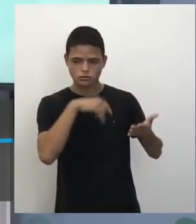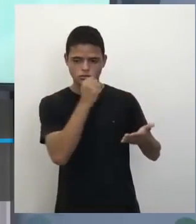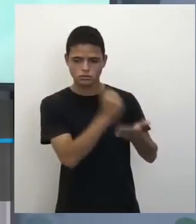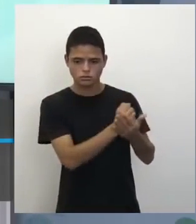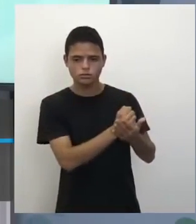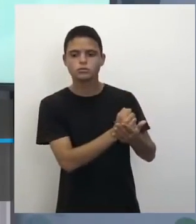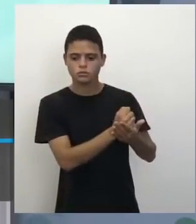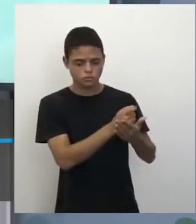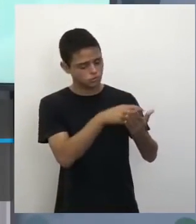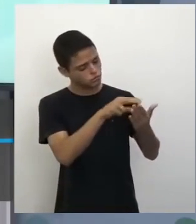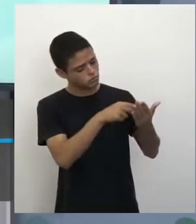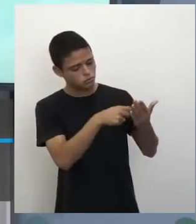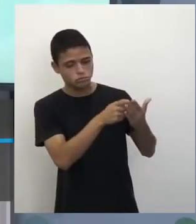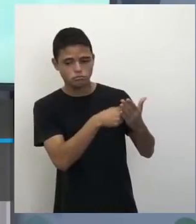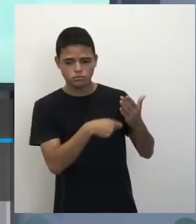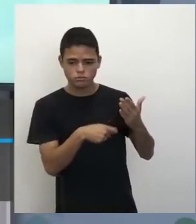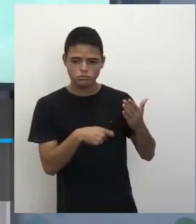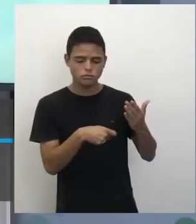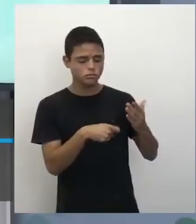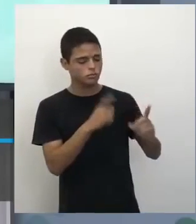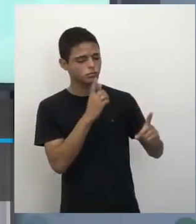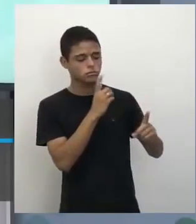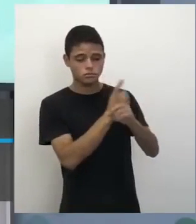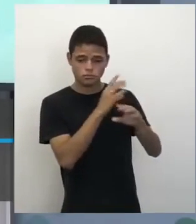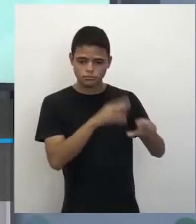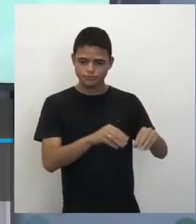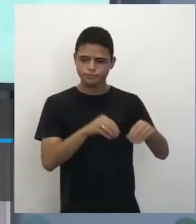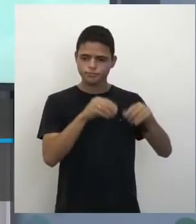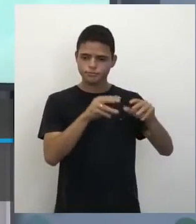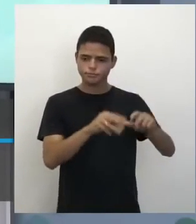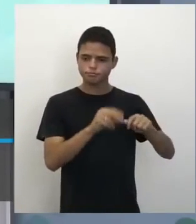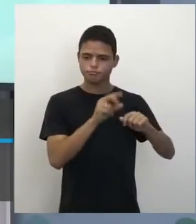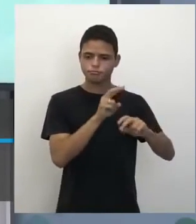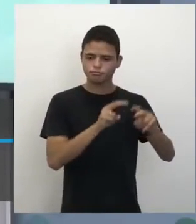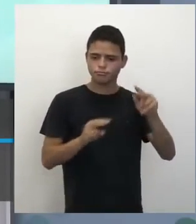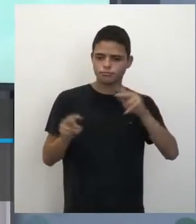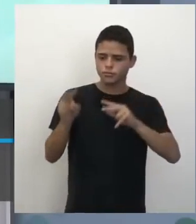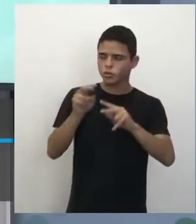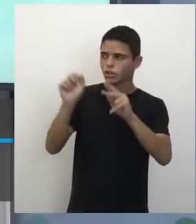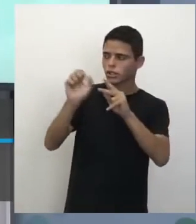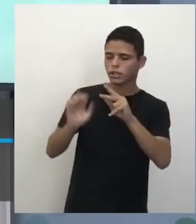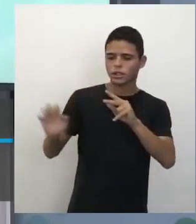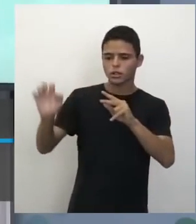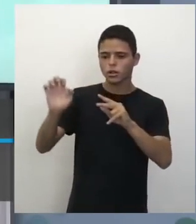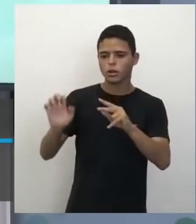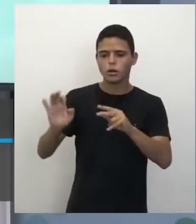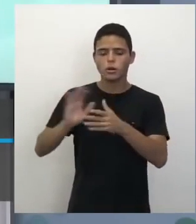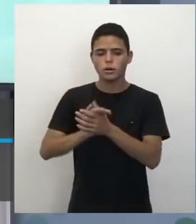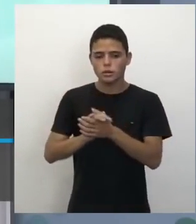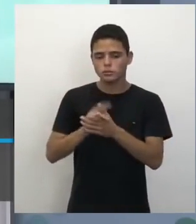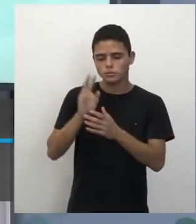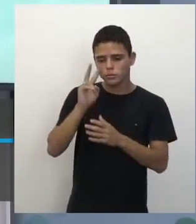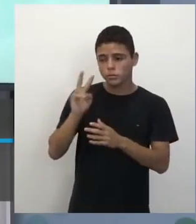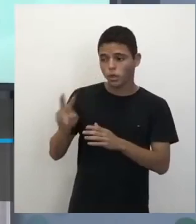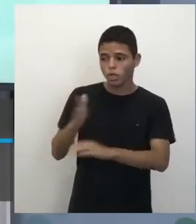ali descrevendo a terra que eles encontraram. Esse olhar do europeu sobre a cultura